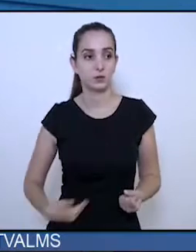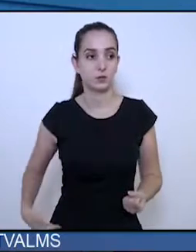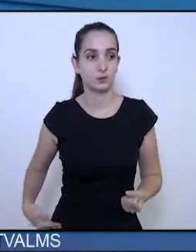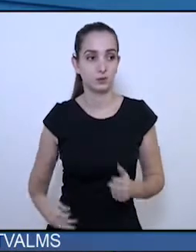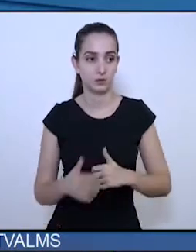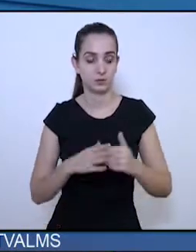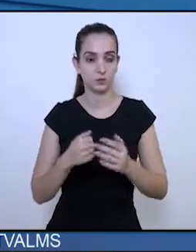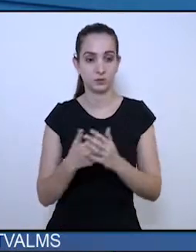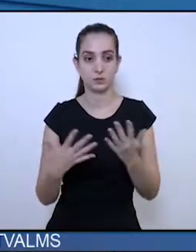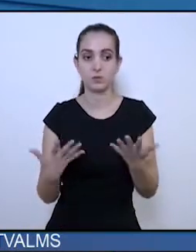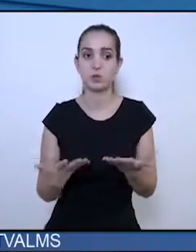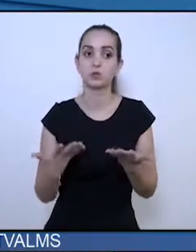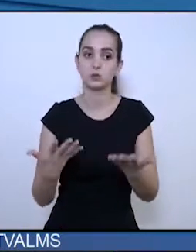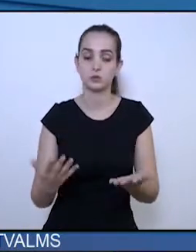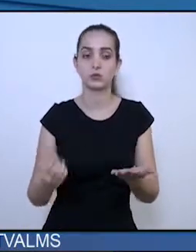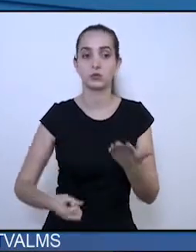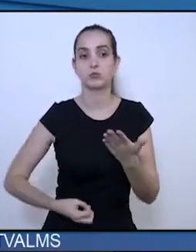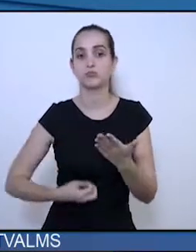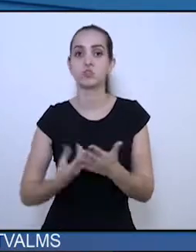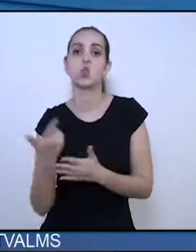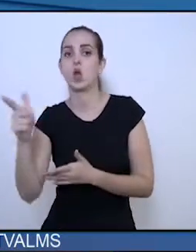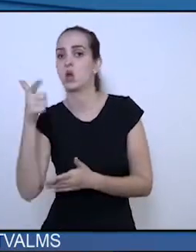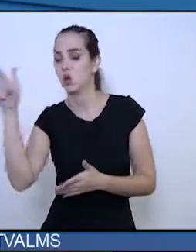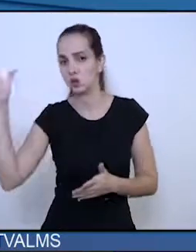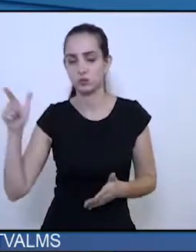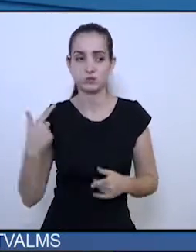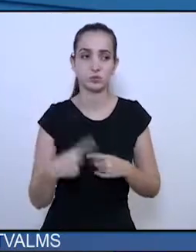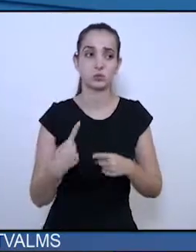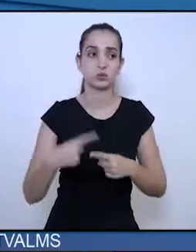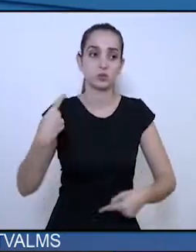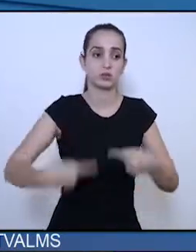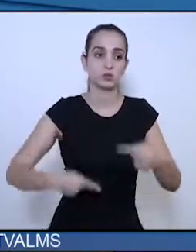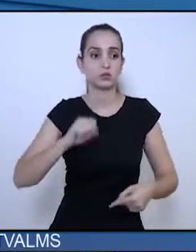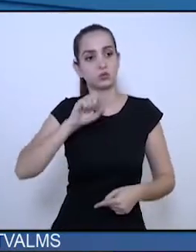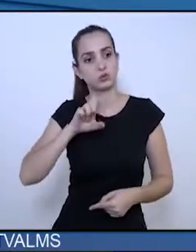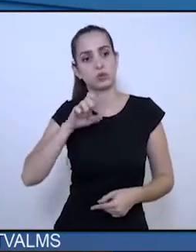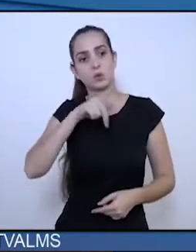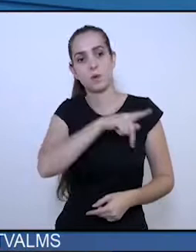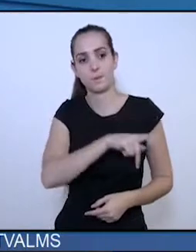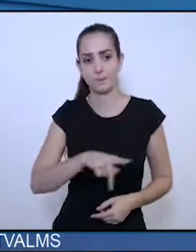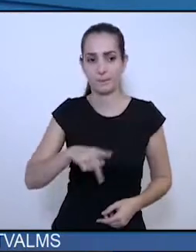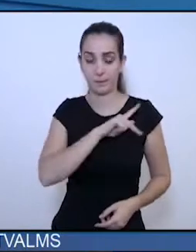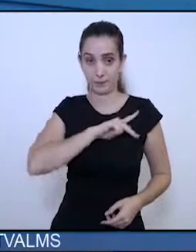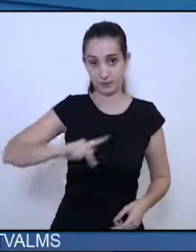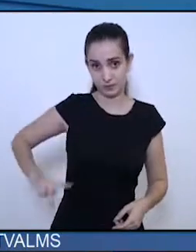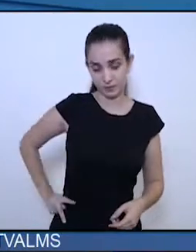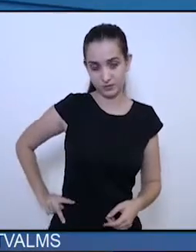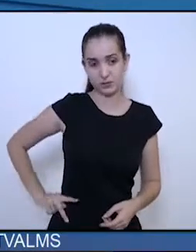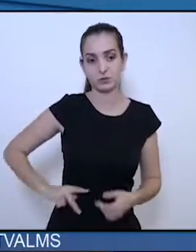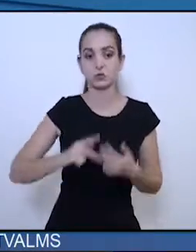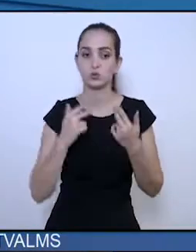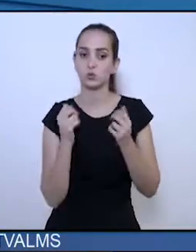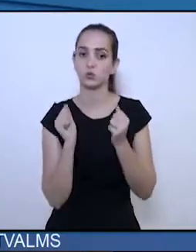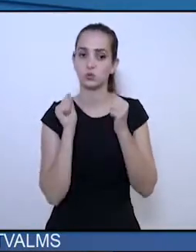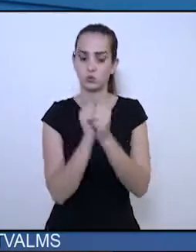de terceiro, para discutir se o presidente da República, que é do mesmo partido